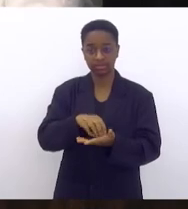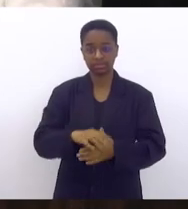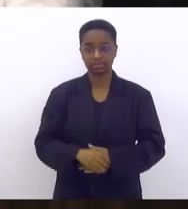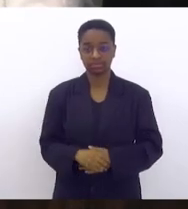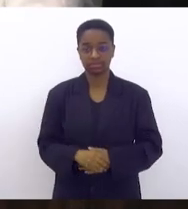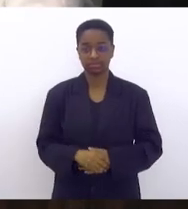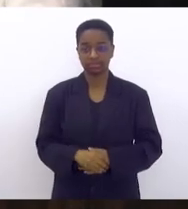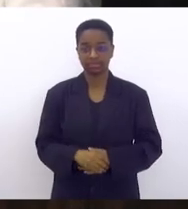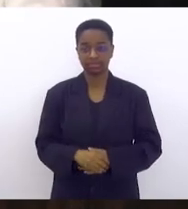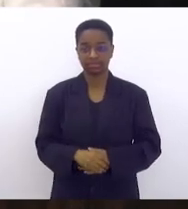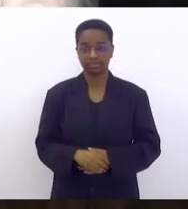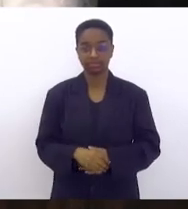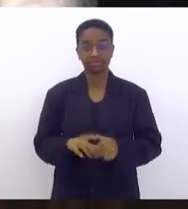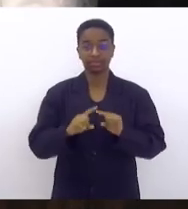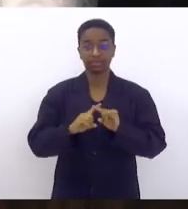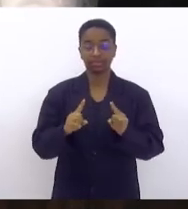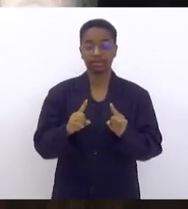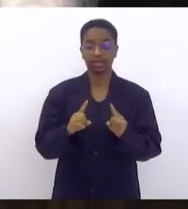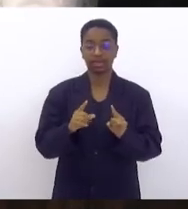fazendo,